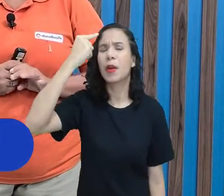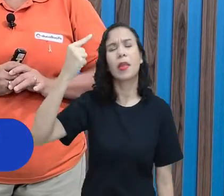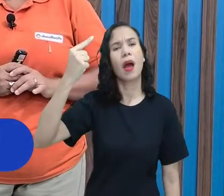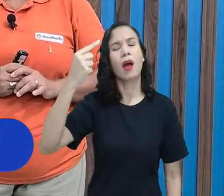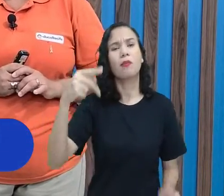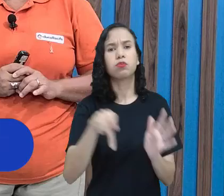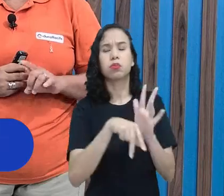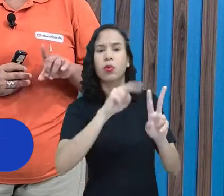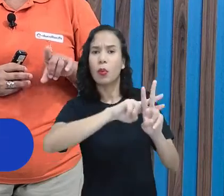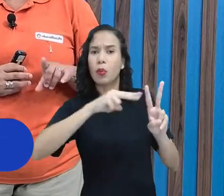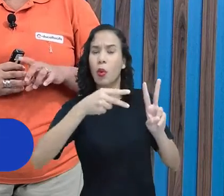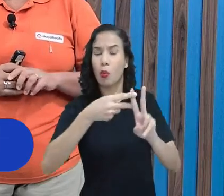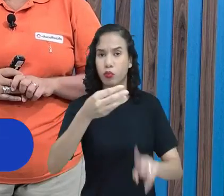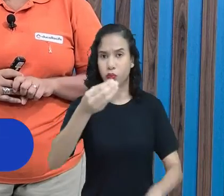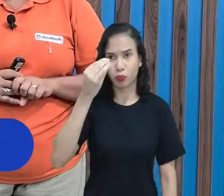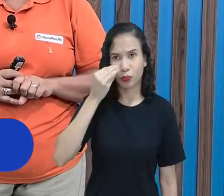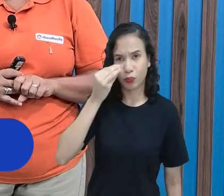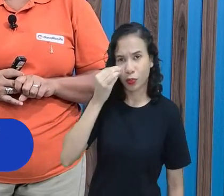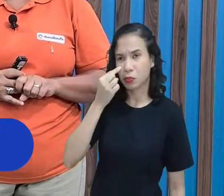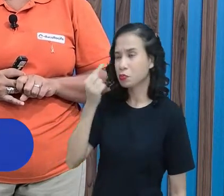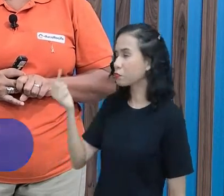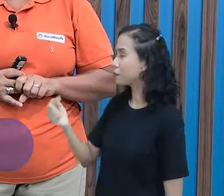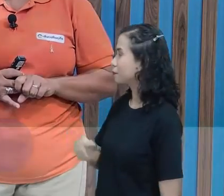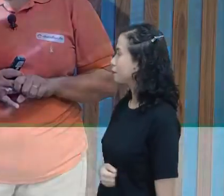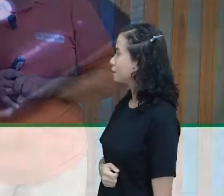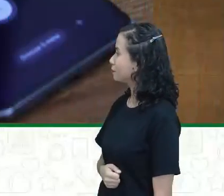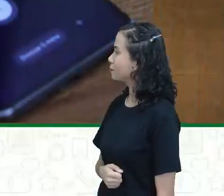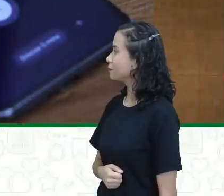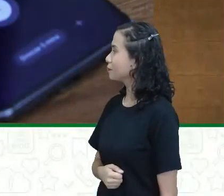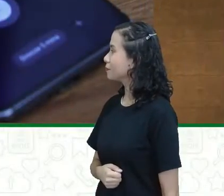nesses recursos, observe aí.